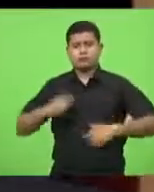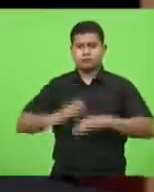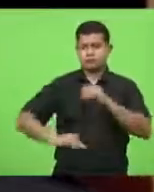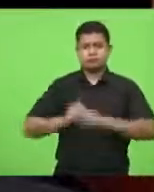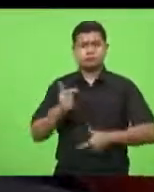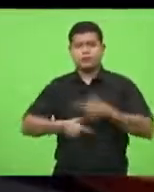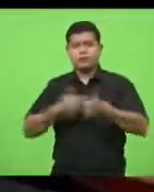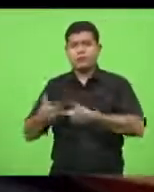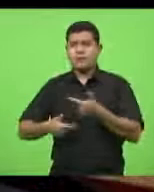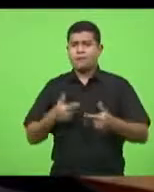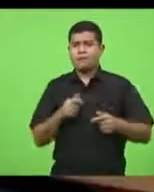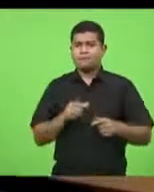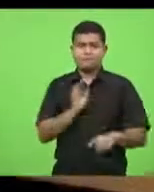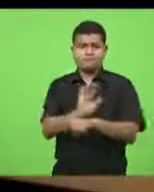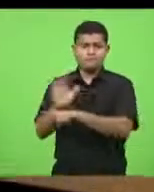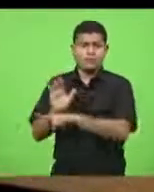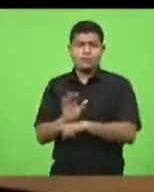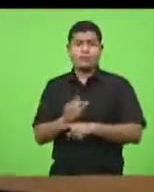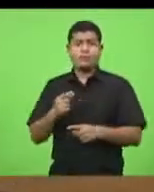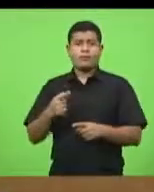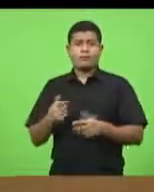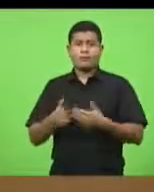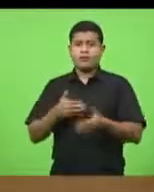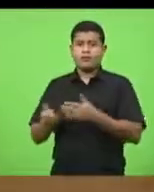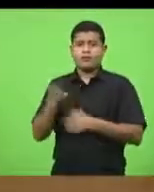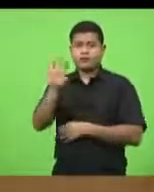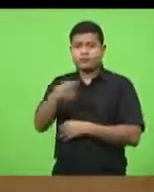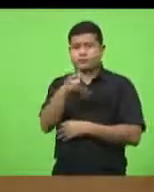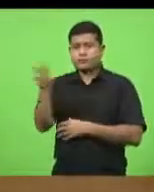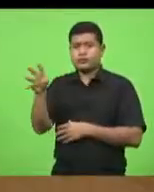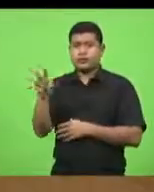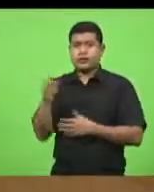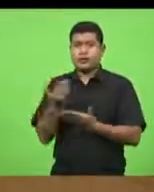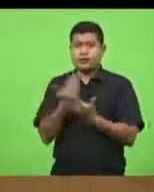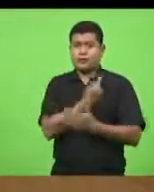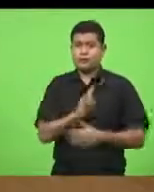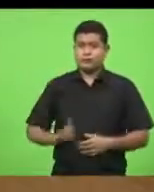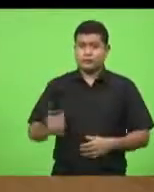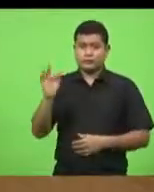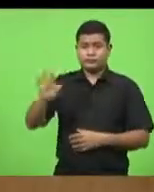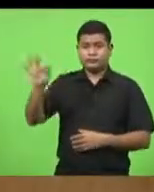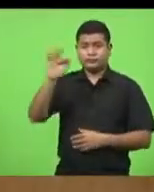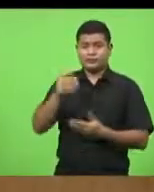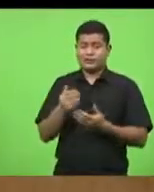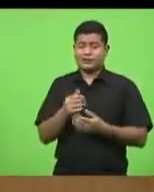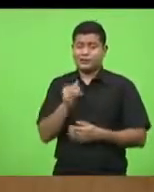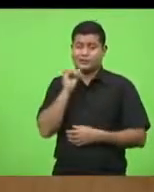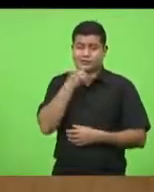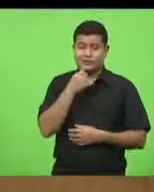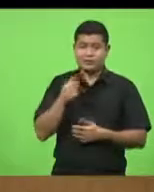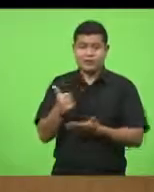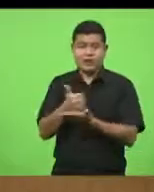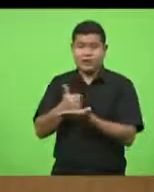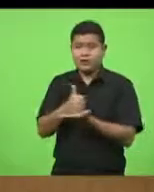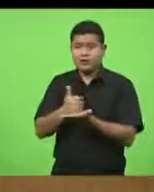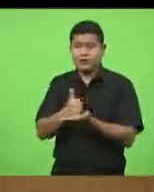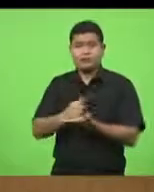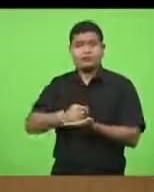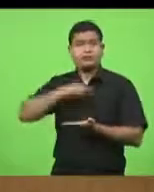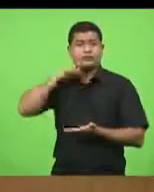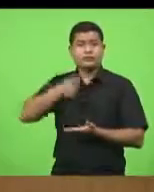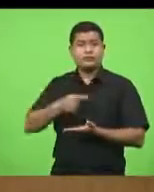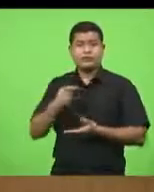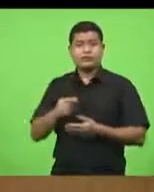cronograma, os cronogramas federais, infelizmente, as farmacêuticas não têm cumprido, nós